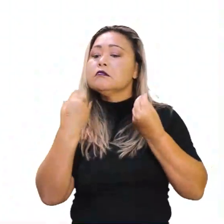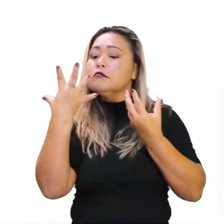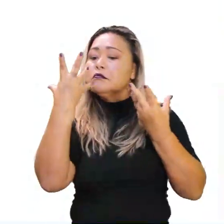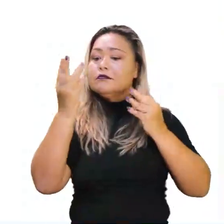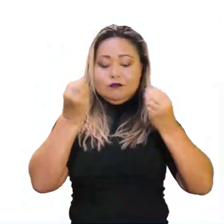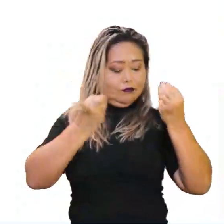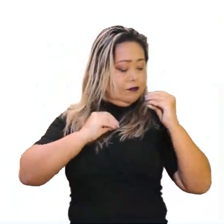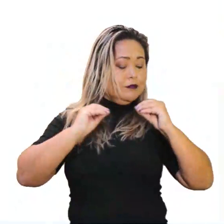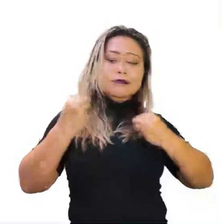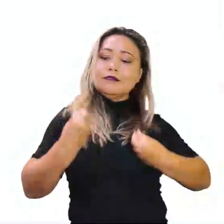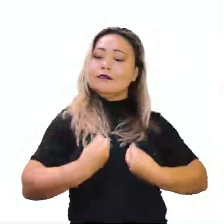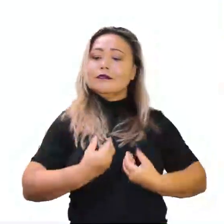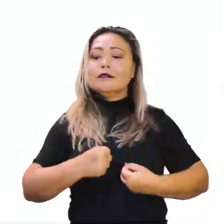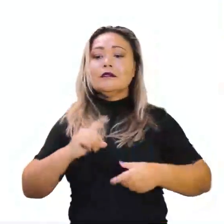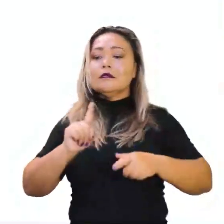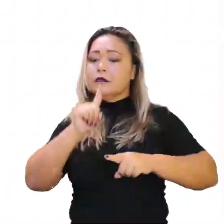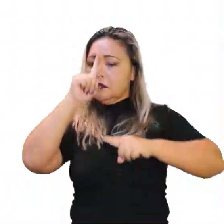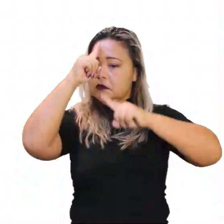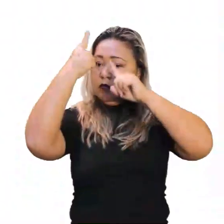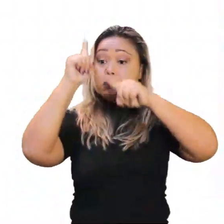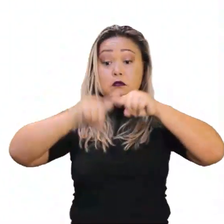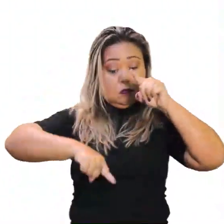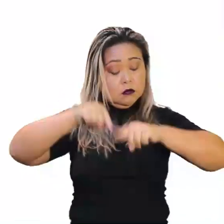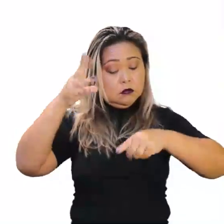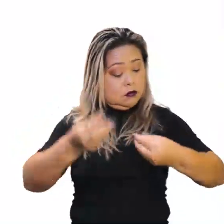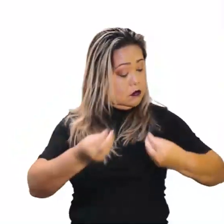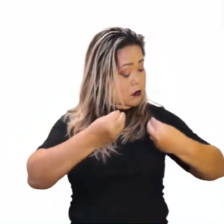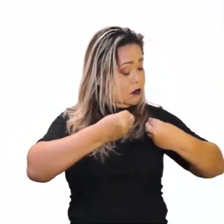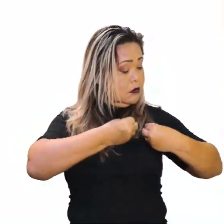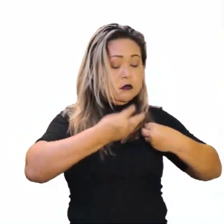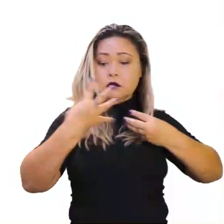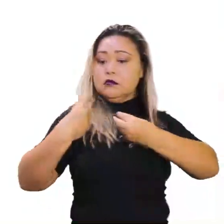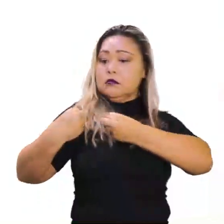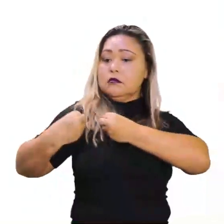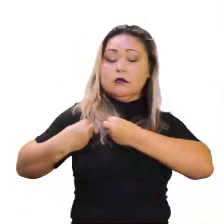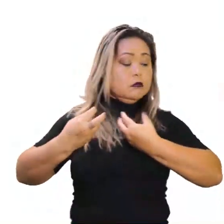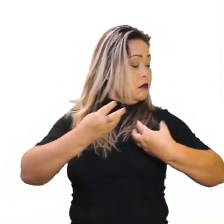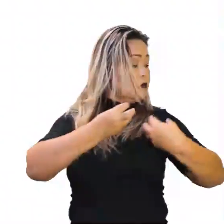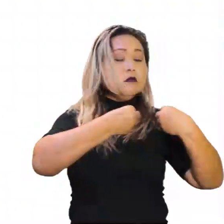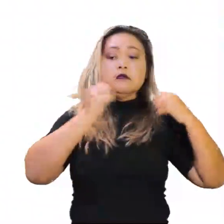enfeitar, eles vão criando objetos que